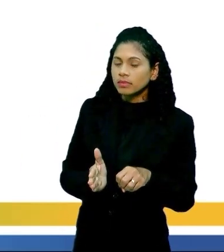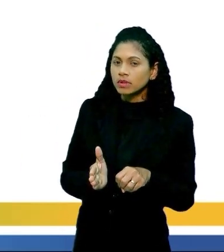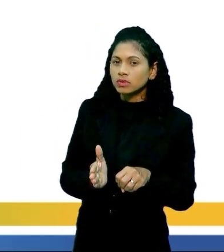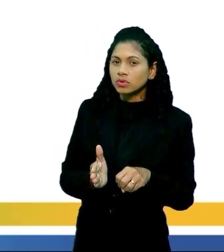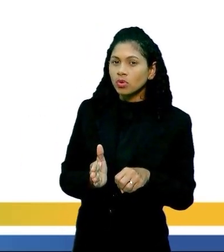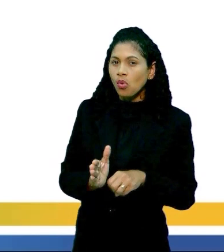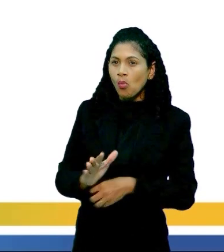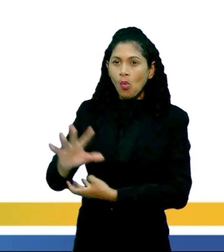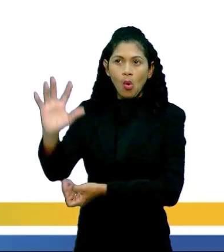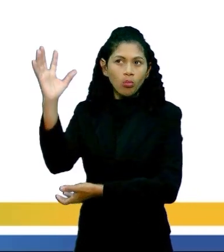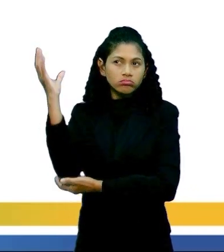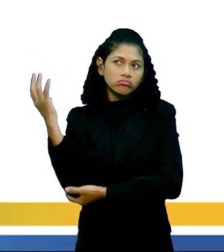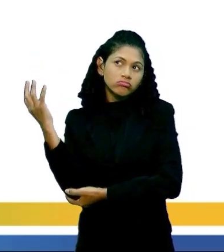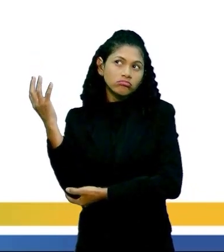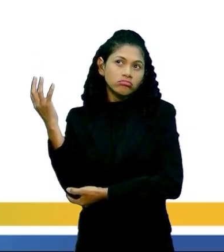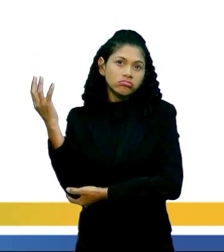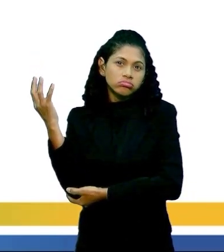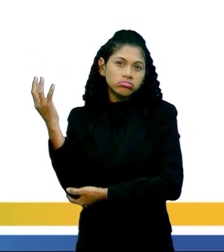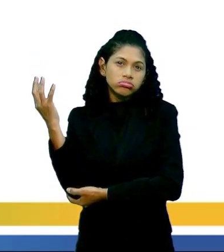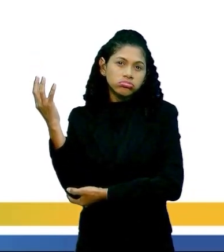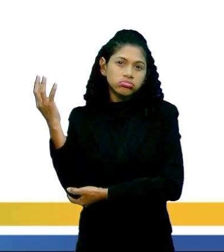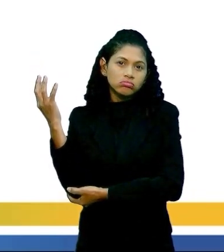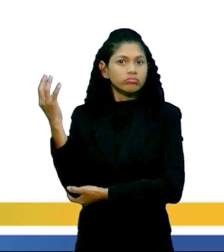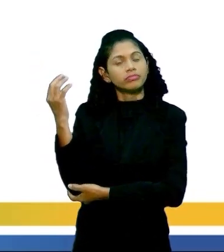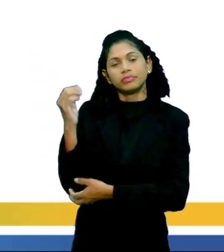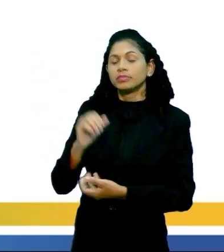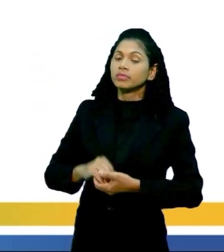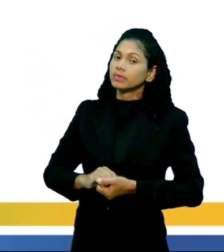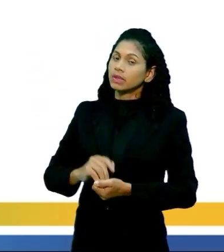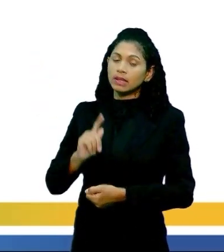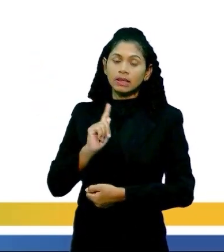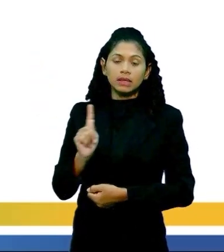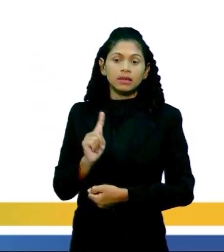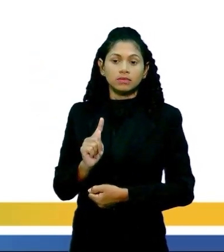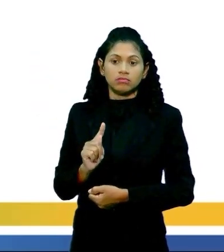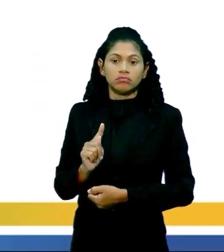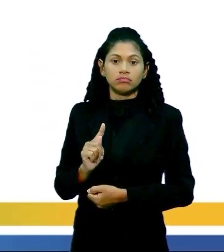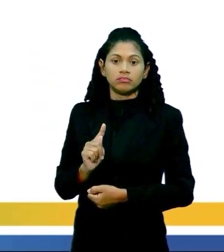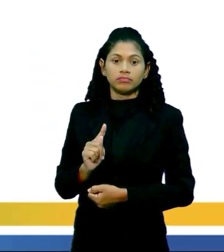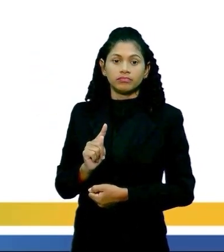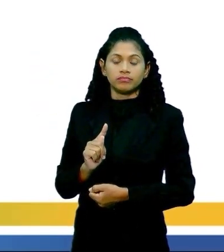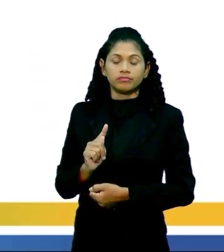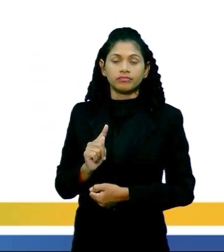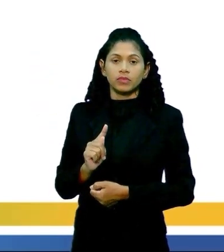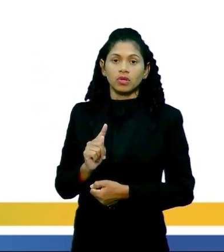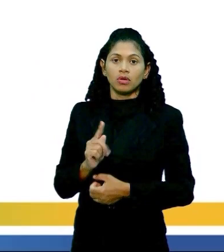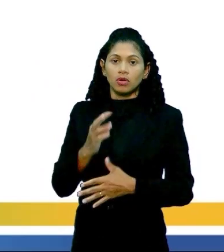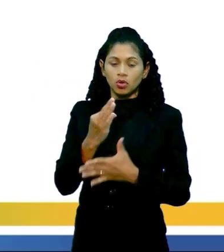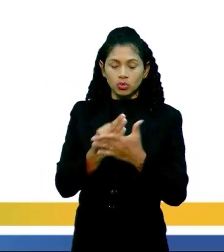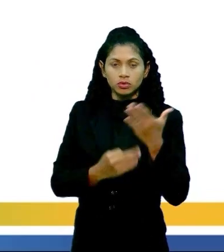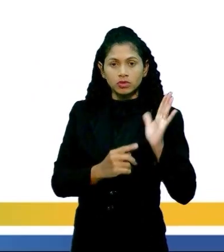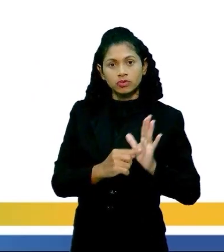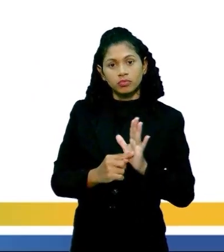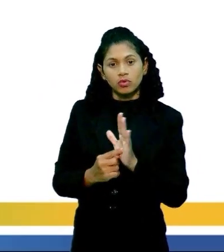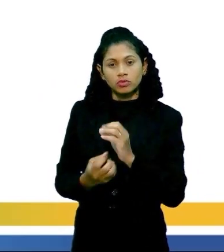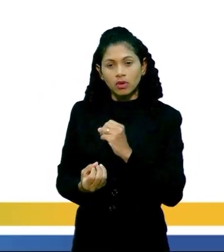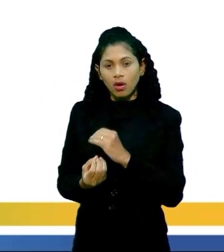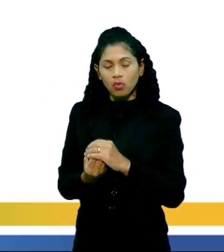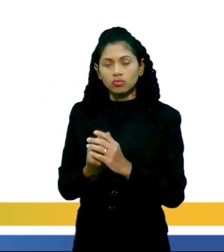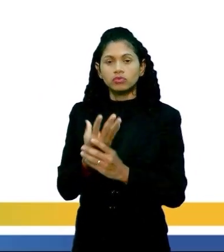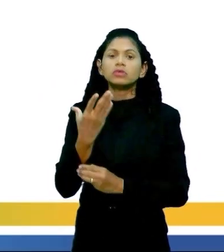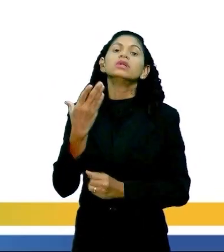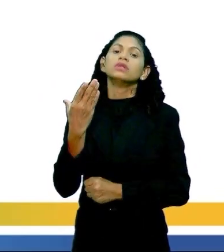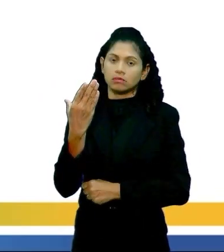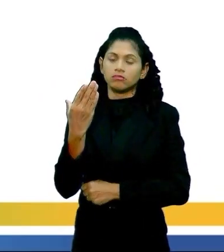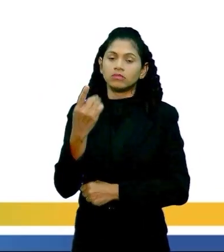mas realmente, né, o nosso texto ele discorre aí, né, sobre a origem do tomate e seus usos pelo mundo afora, tá, galera? Então